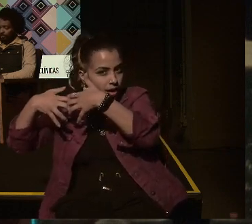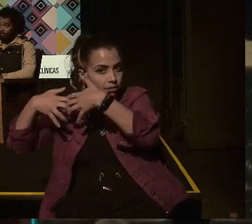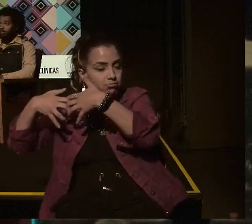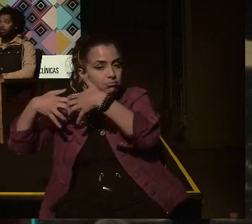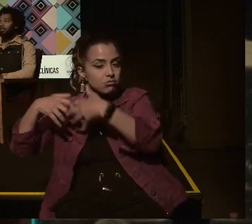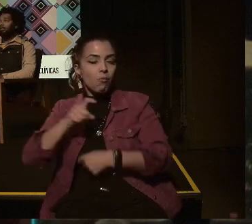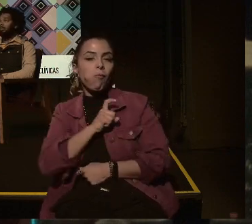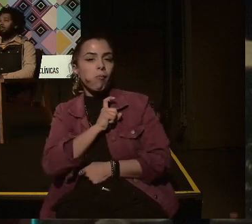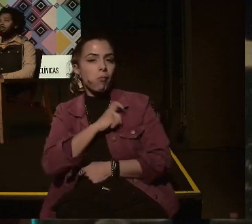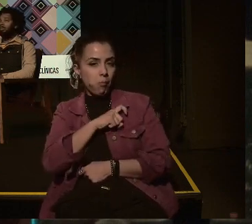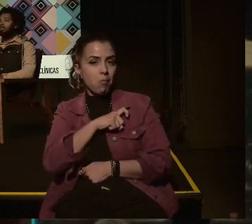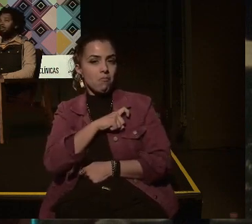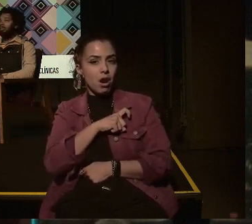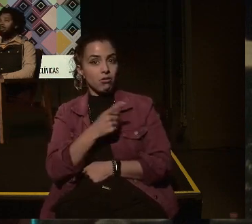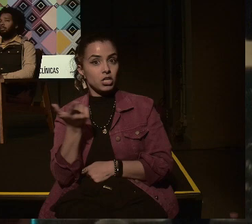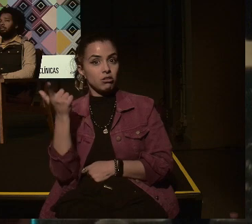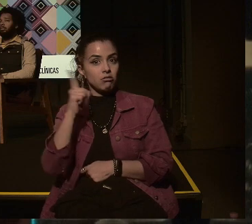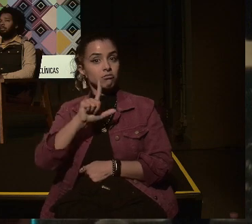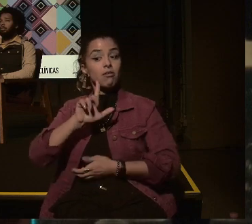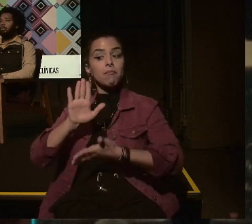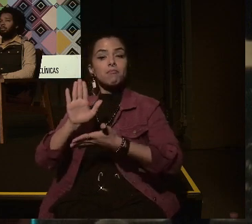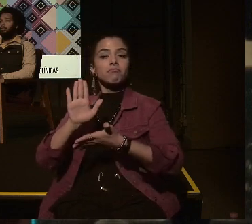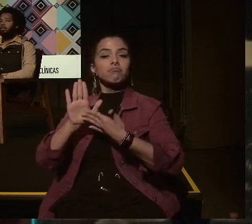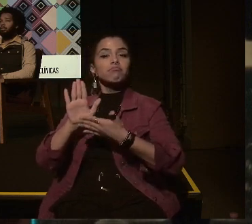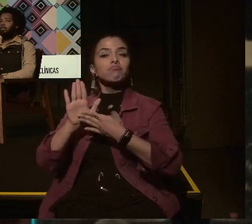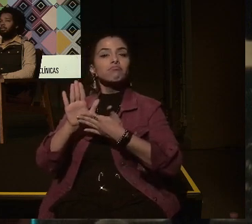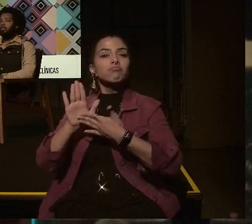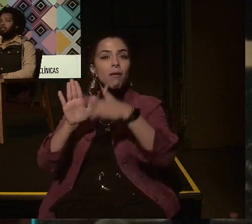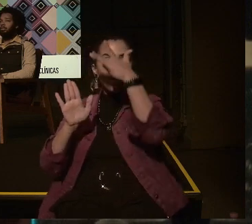E foi uma das propostas